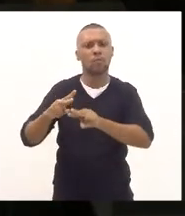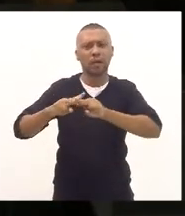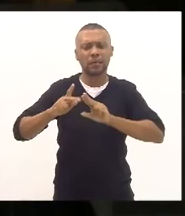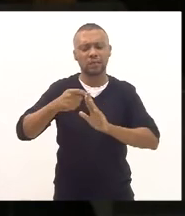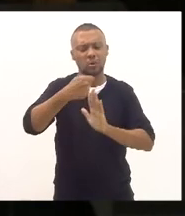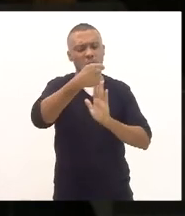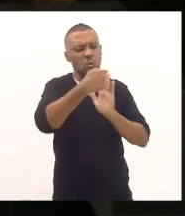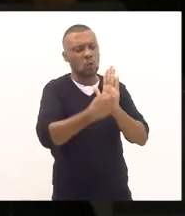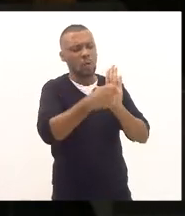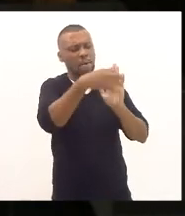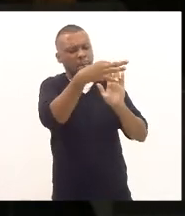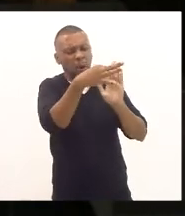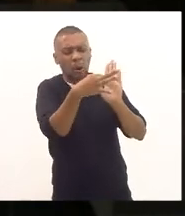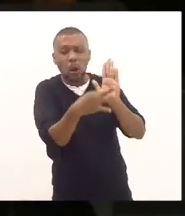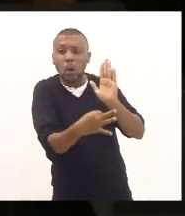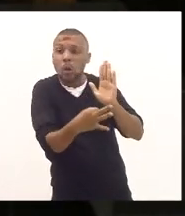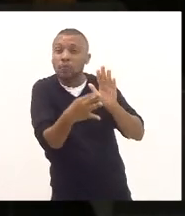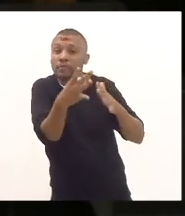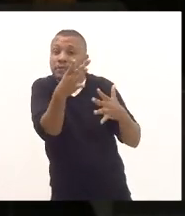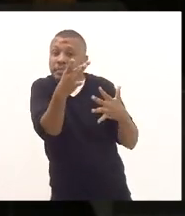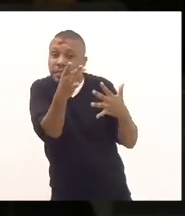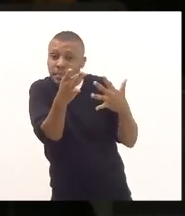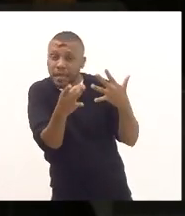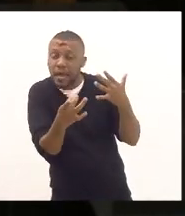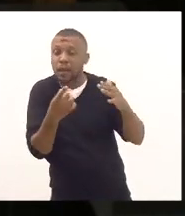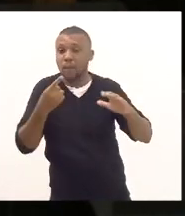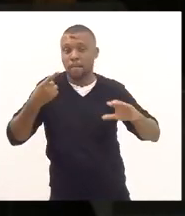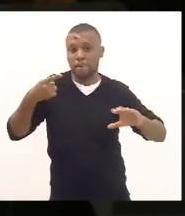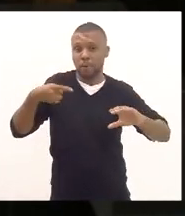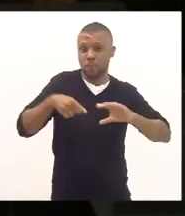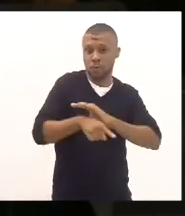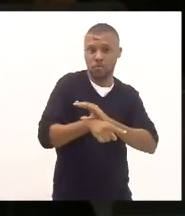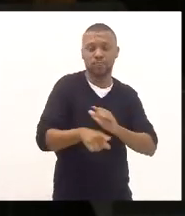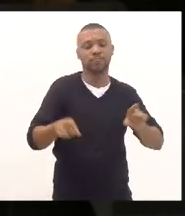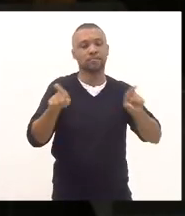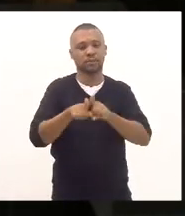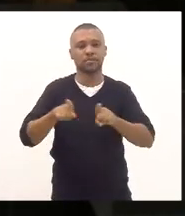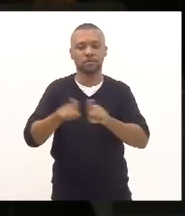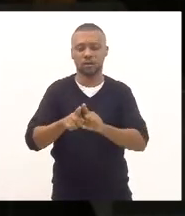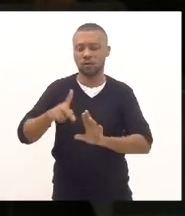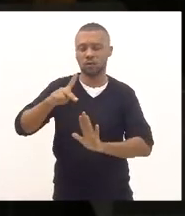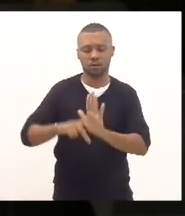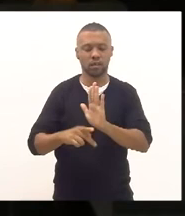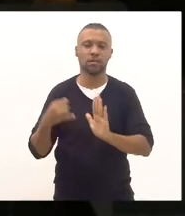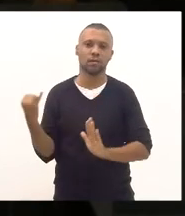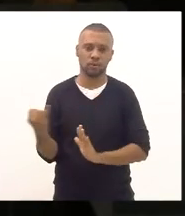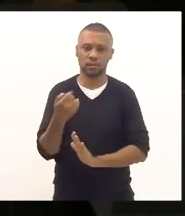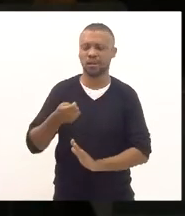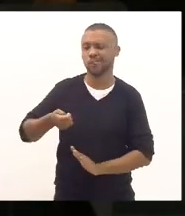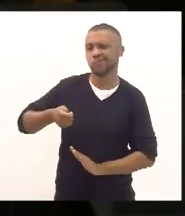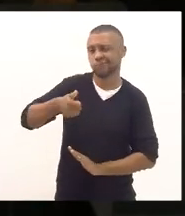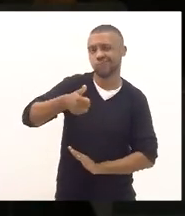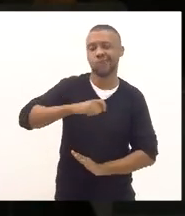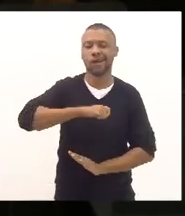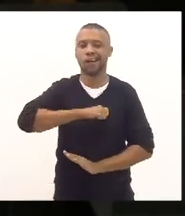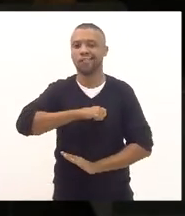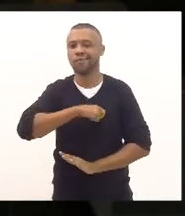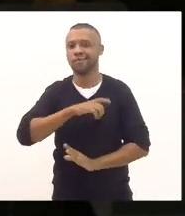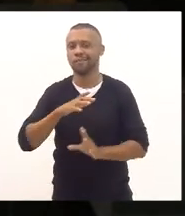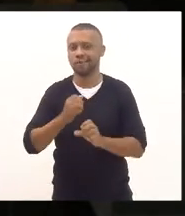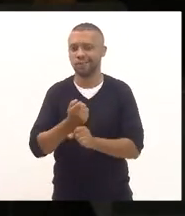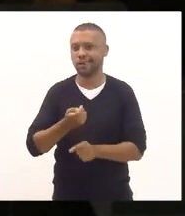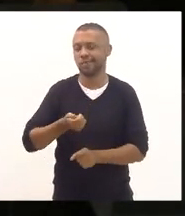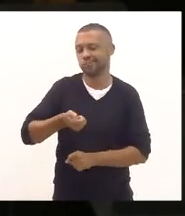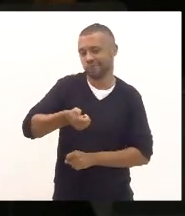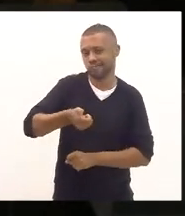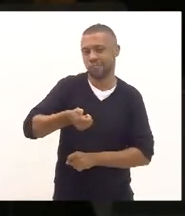pela sua profundidade e importância só de benefícios fechar fiscais só